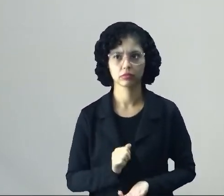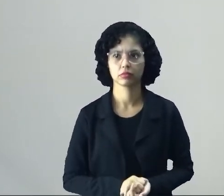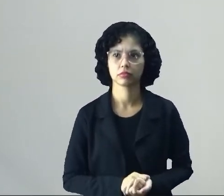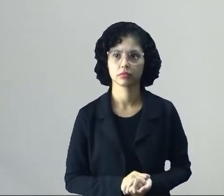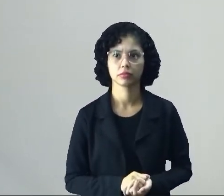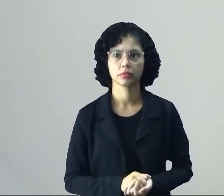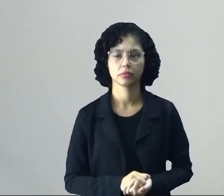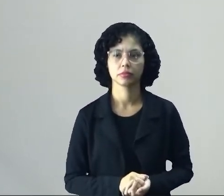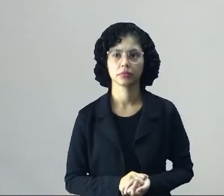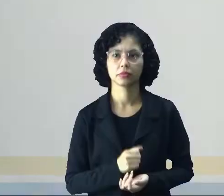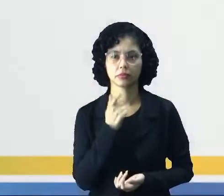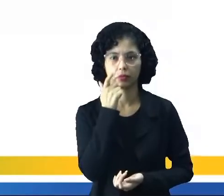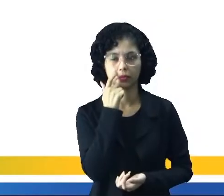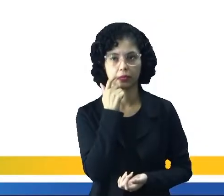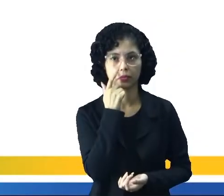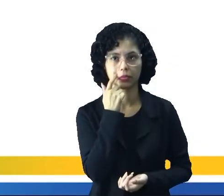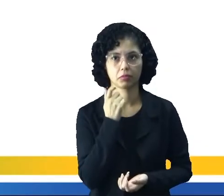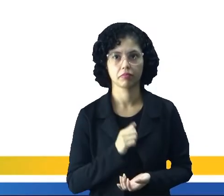lá?